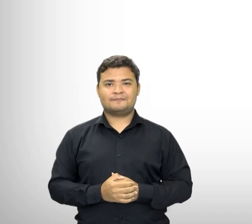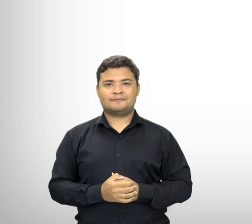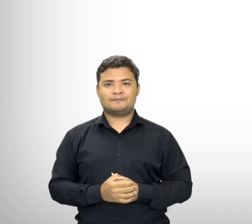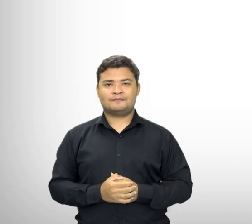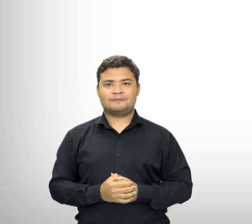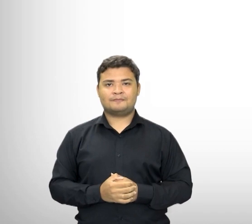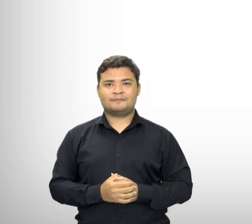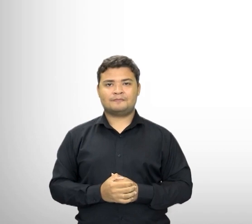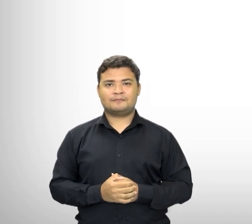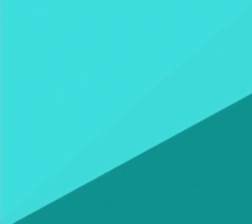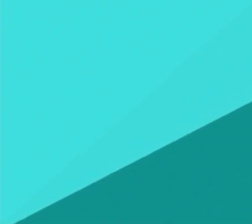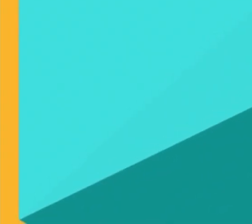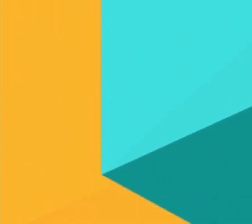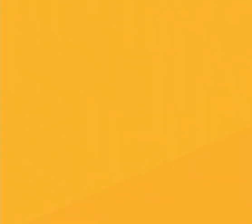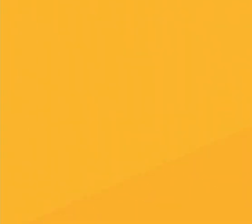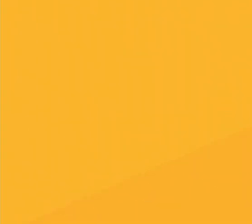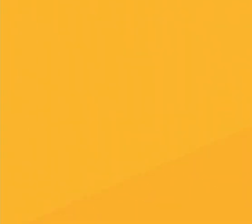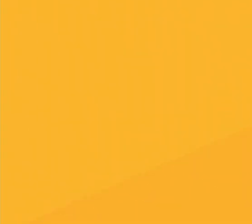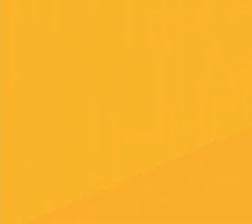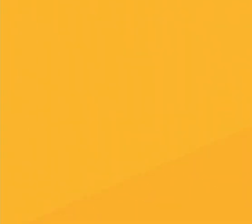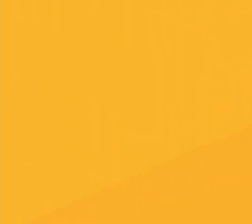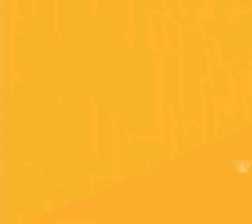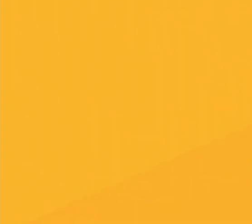funap.org.br ou entre em contato pelo telefone